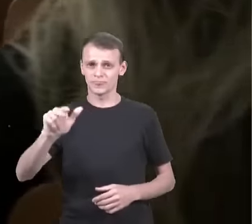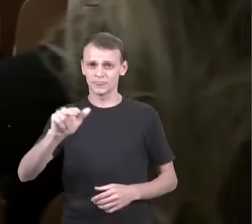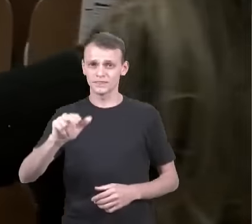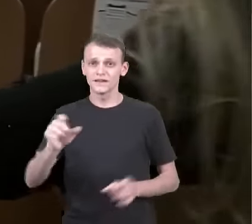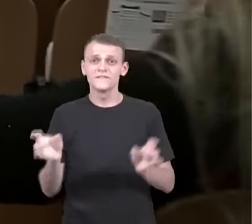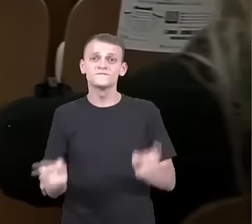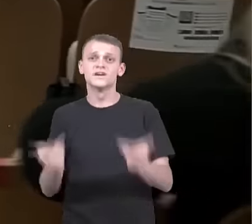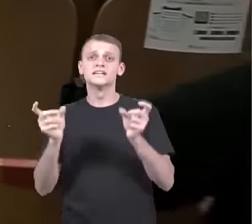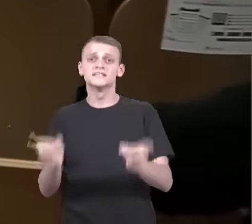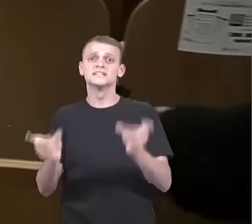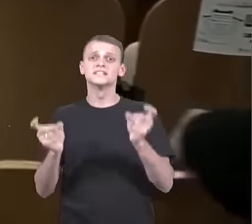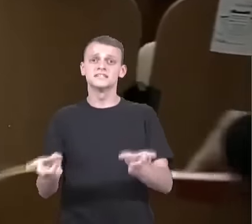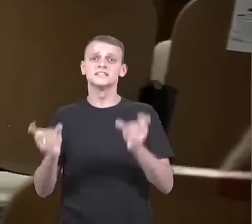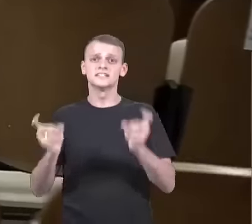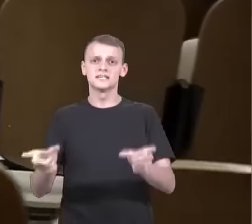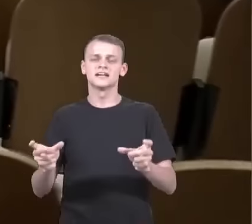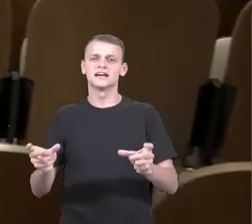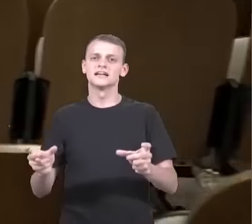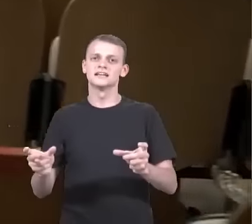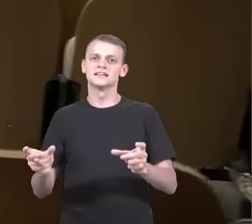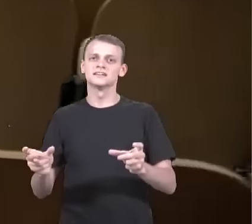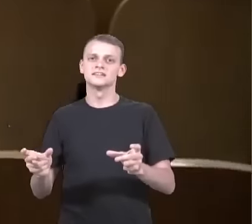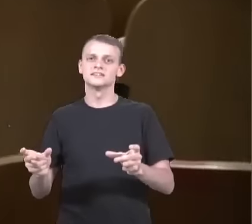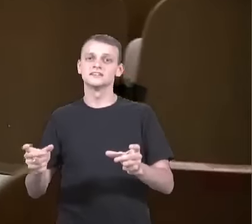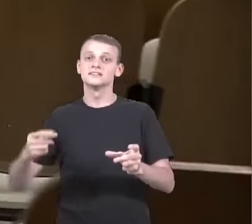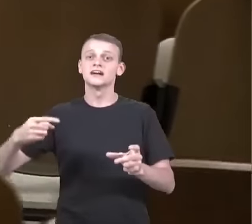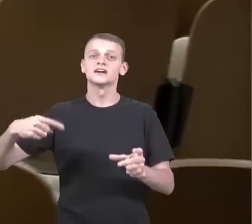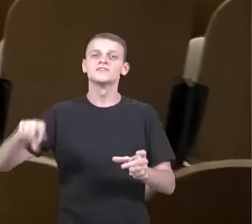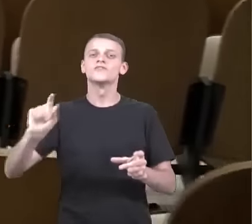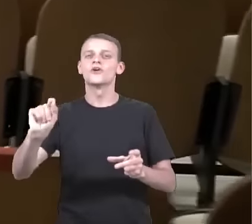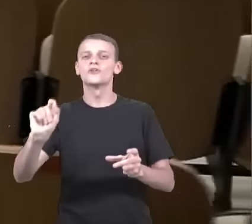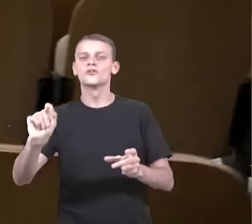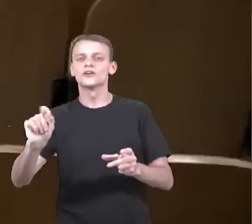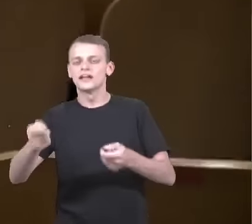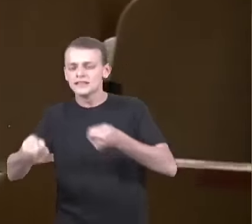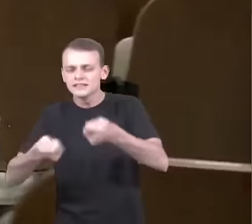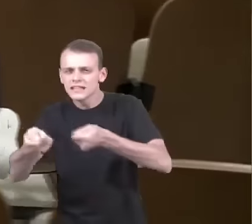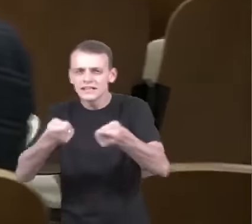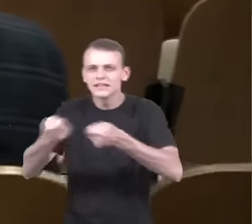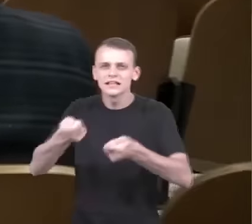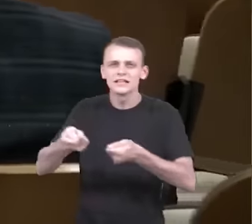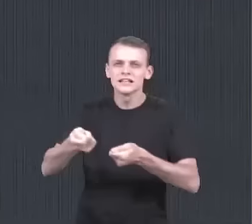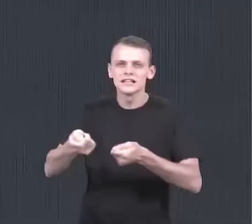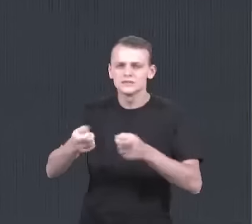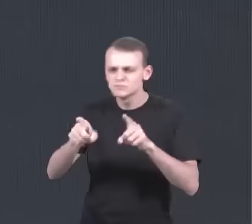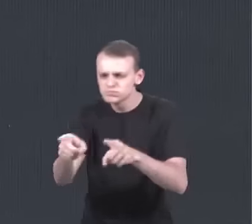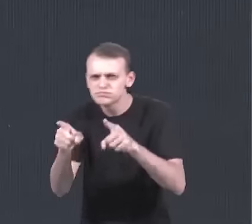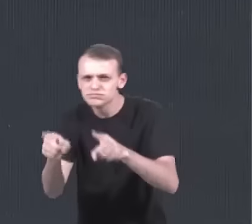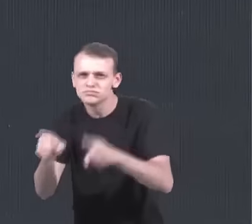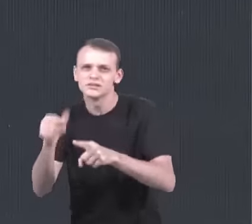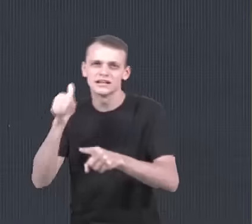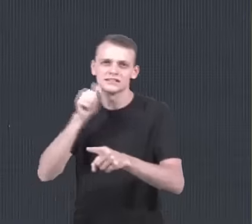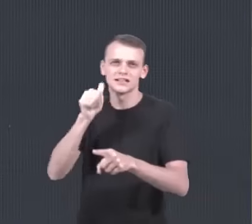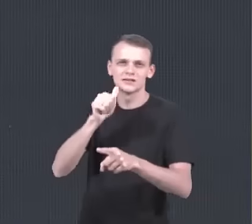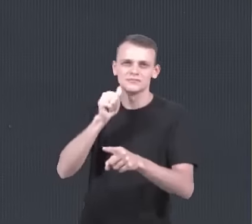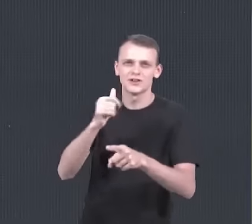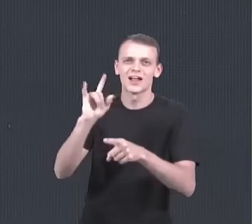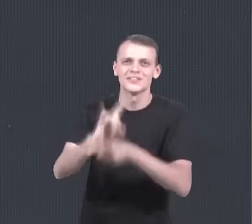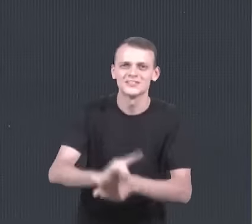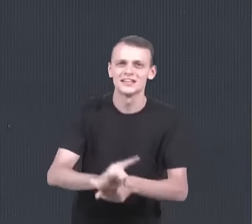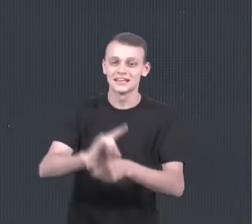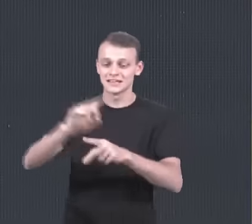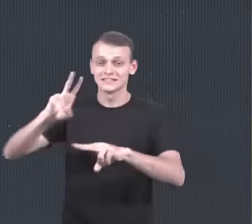escravos, a casa de Potifar, a tentação da mulher do patrão, a cadeia, a